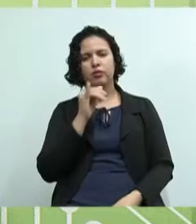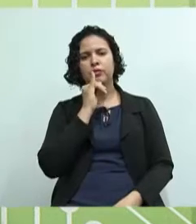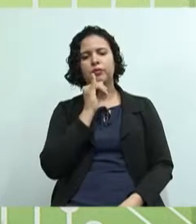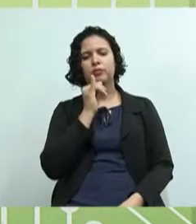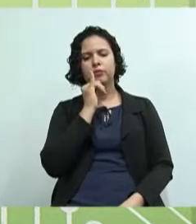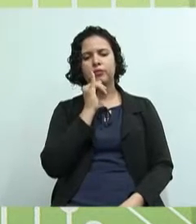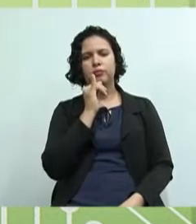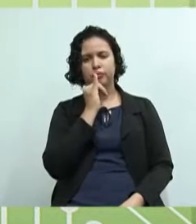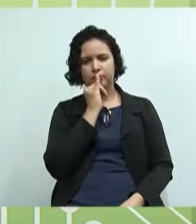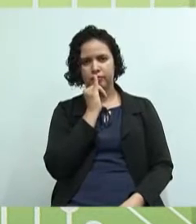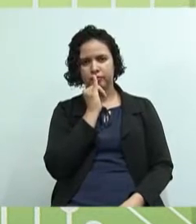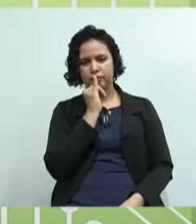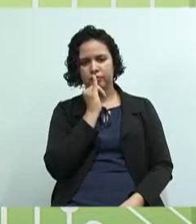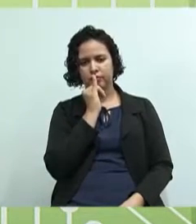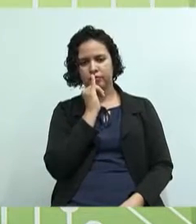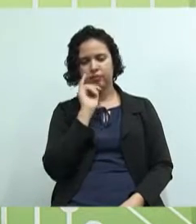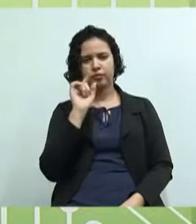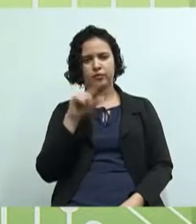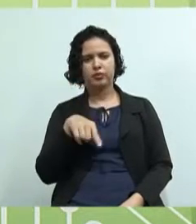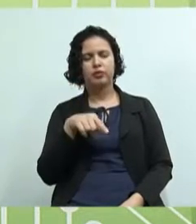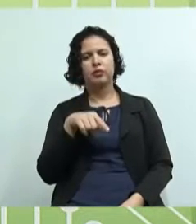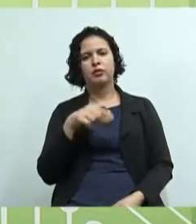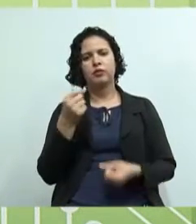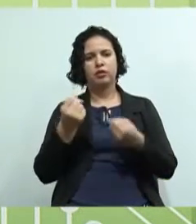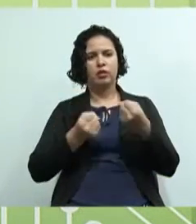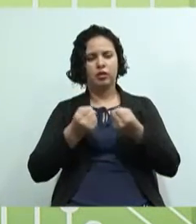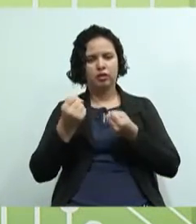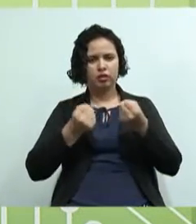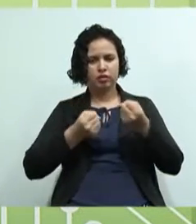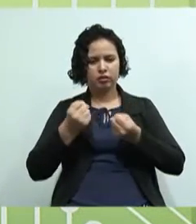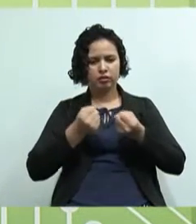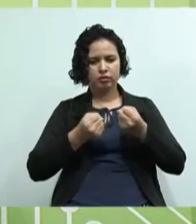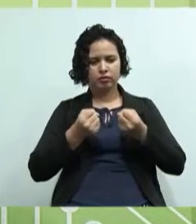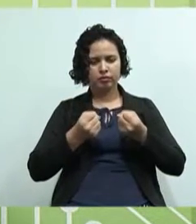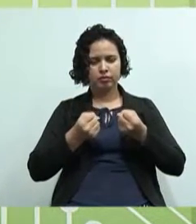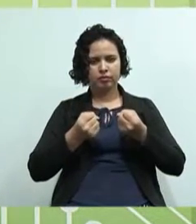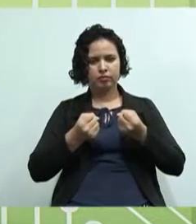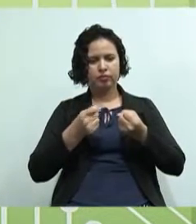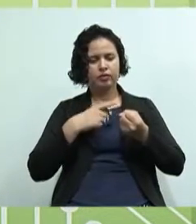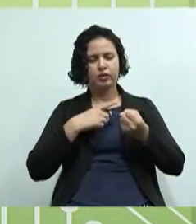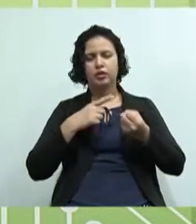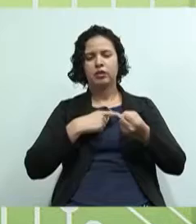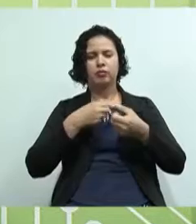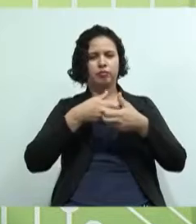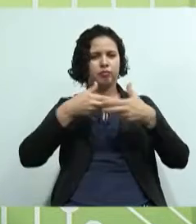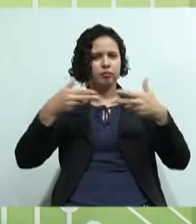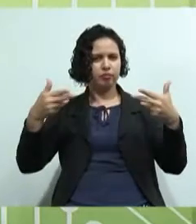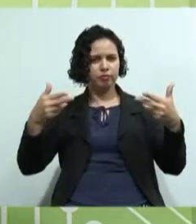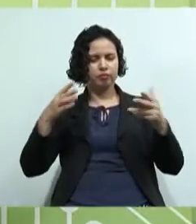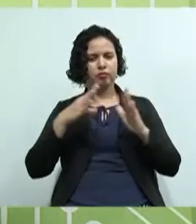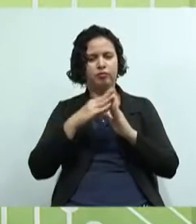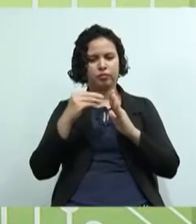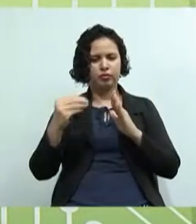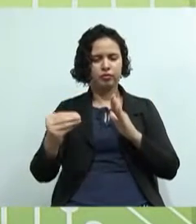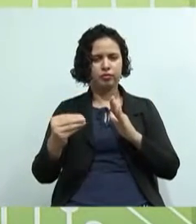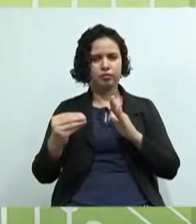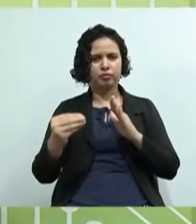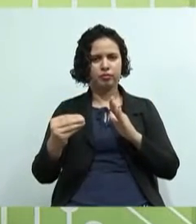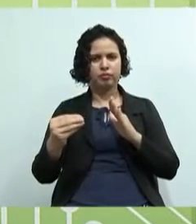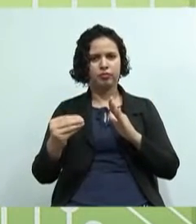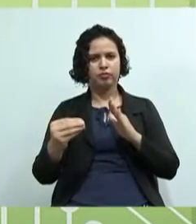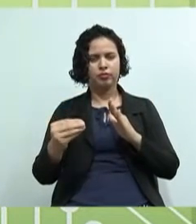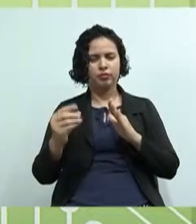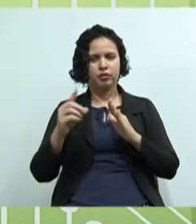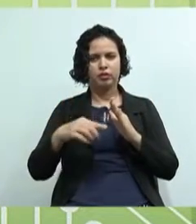mim, e eu dei para vocês o exemplo de um carro. Eu quero comprar um carro. Ah, um carro, existem milhares de modelos. Ah, eu quero o carro da marca